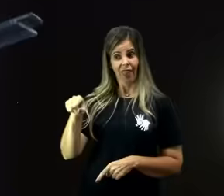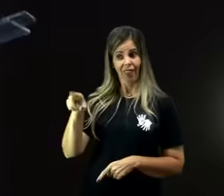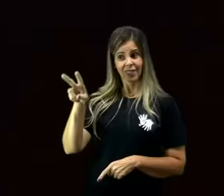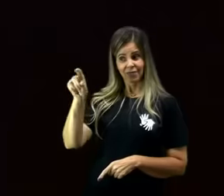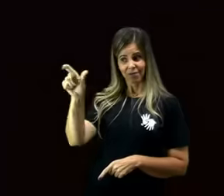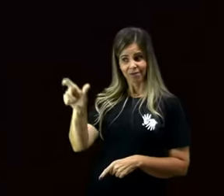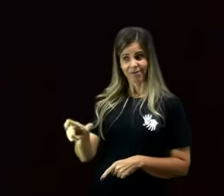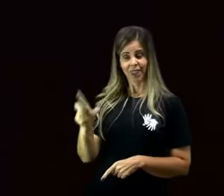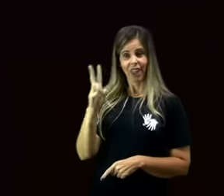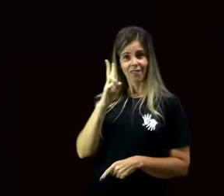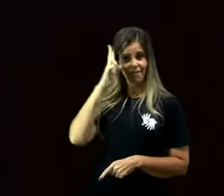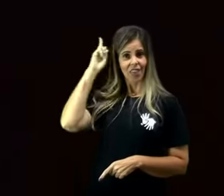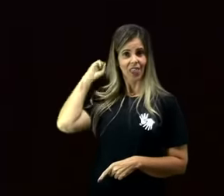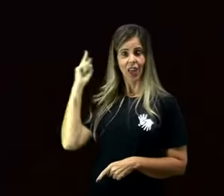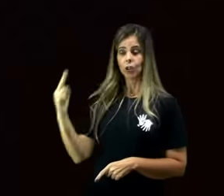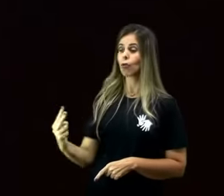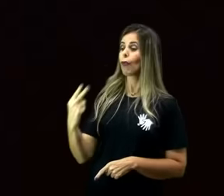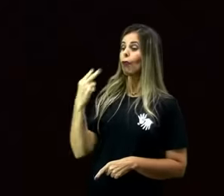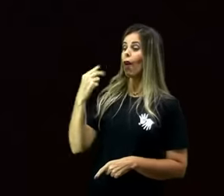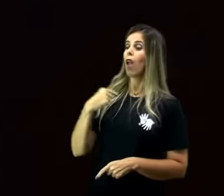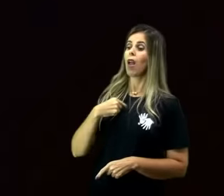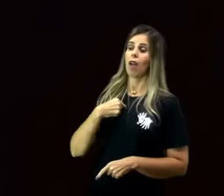Não é, Venâncio?